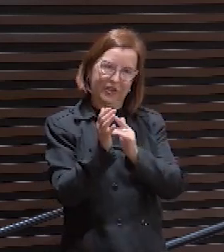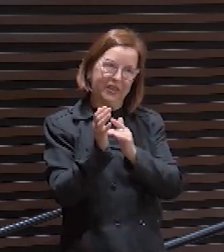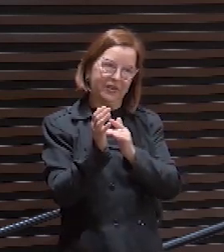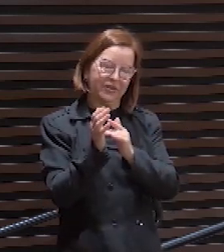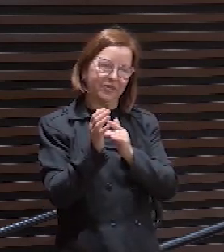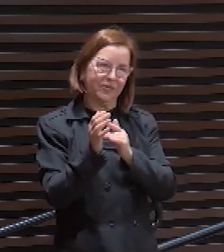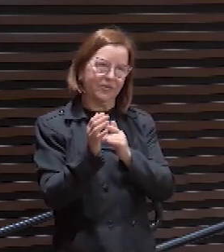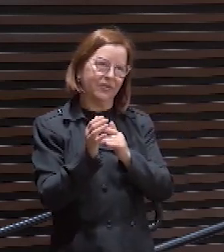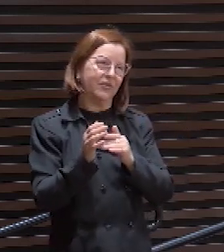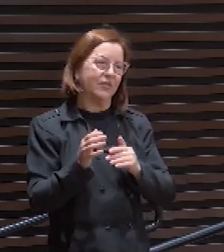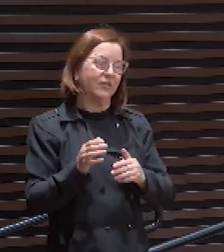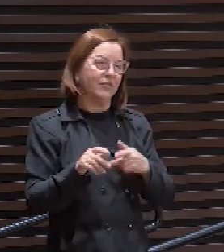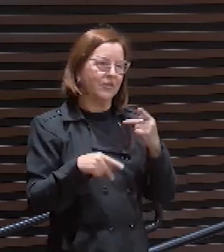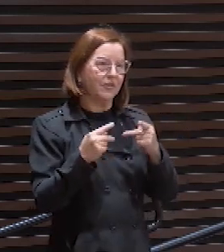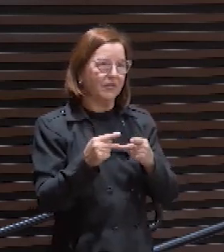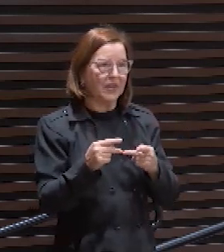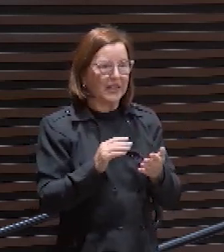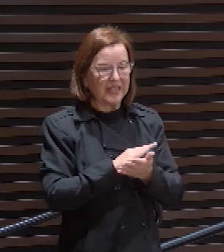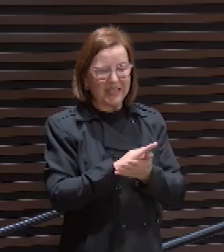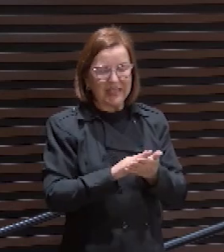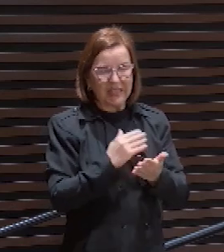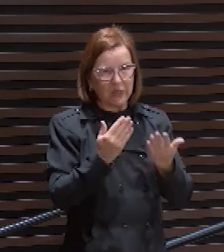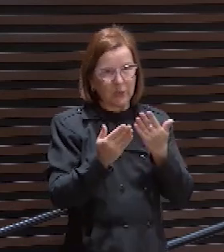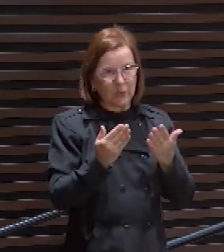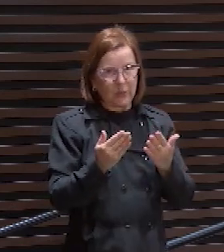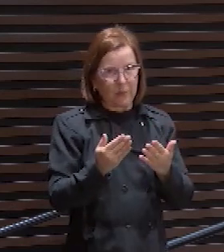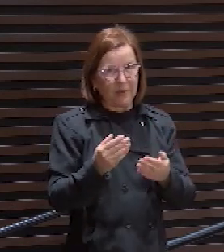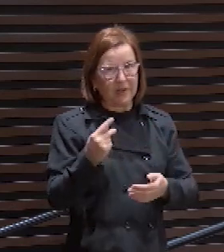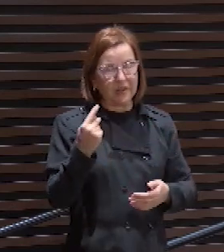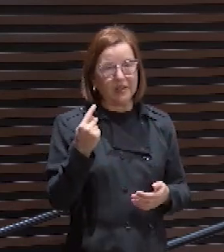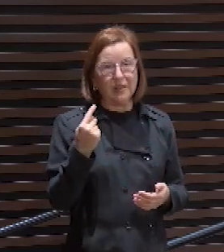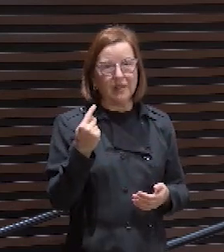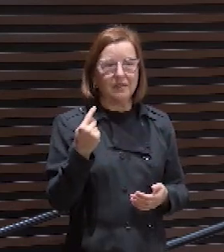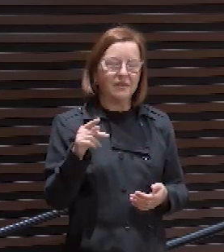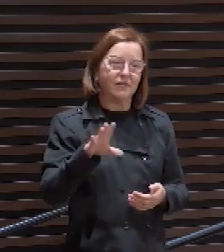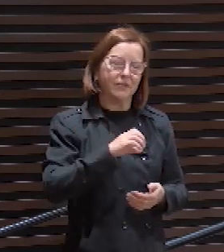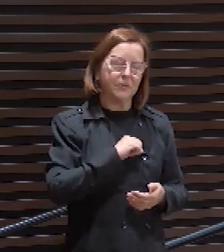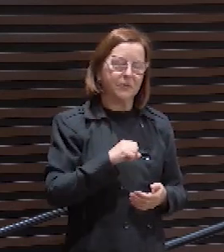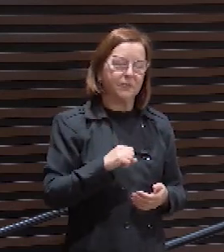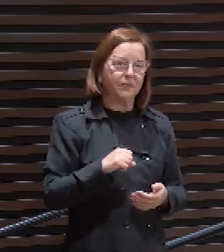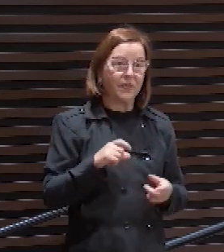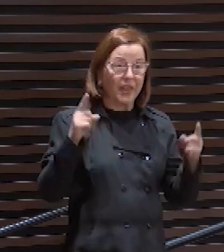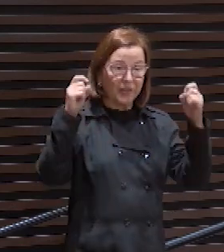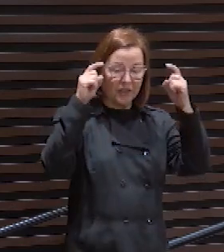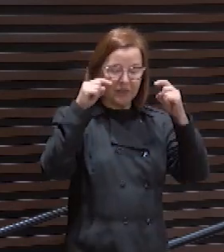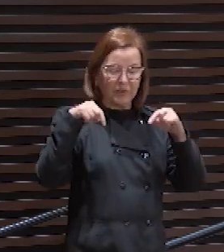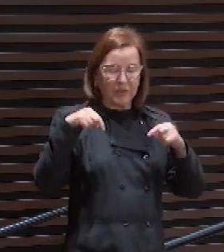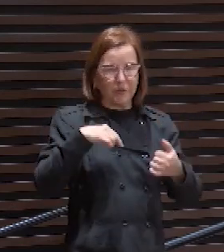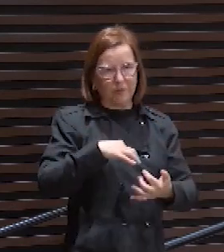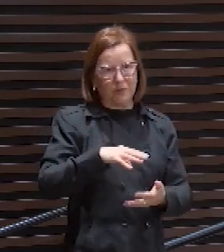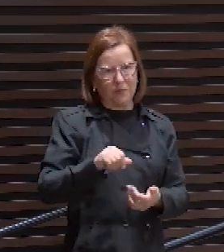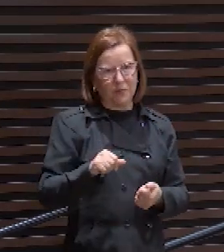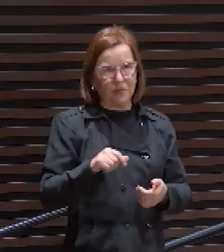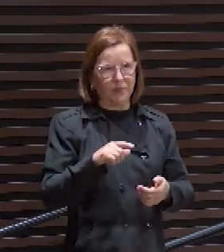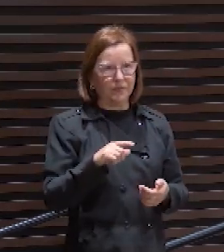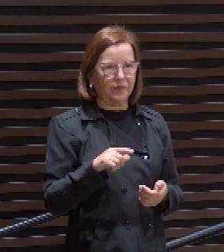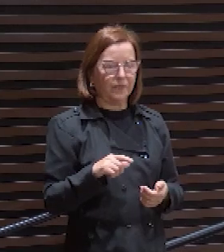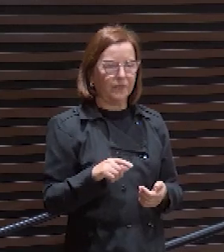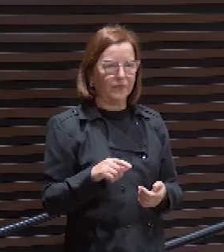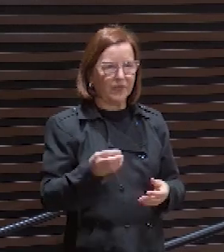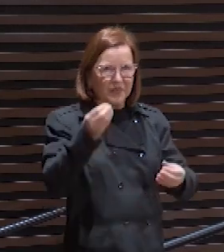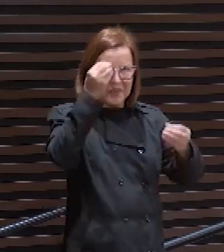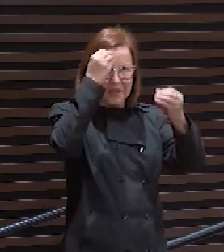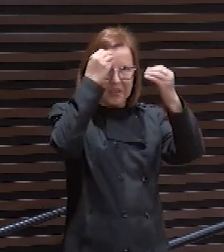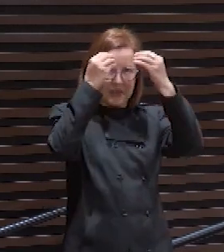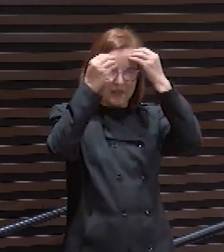ele. E é muito difícil, irmãos, no mundo em que nós estamos, nós termos isso muito gravado na